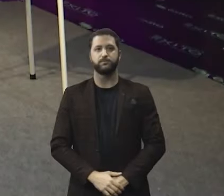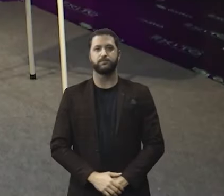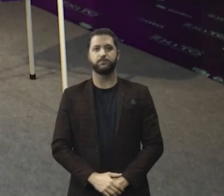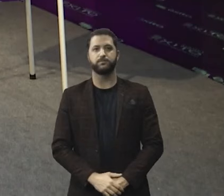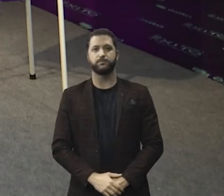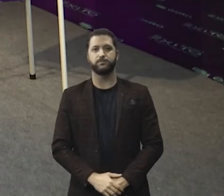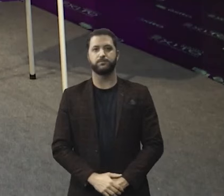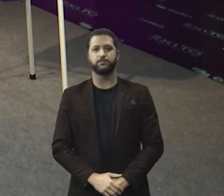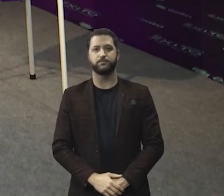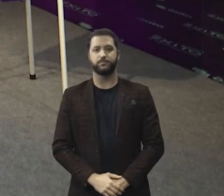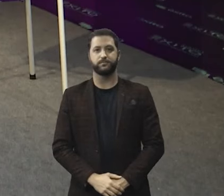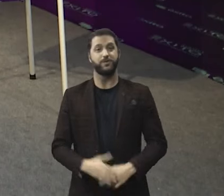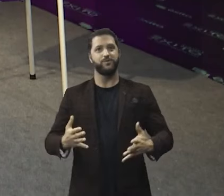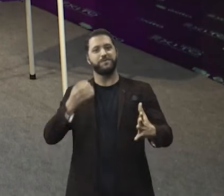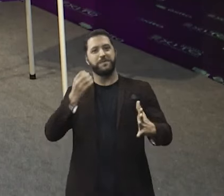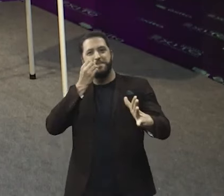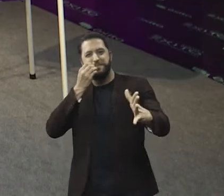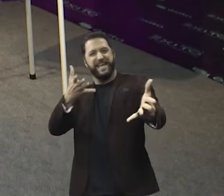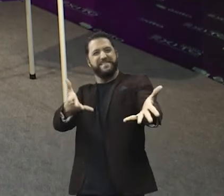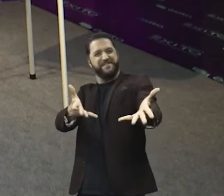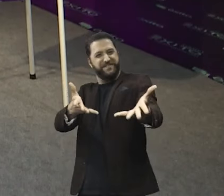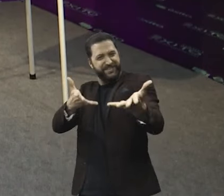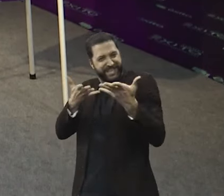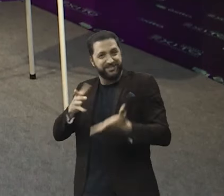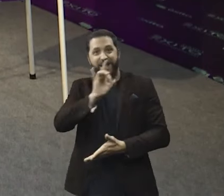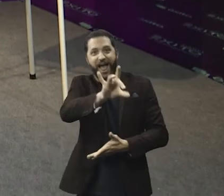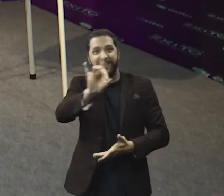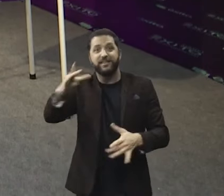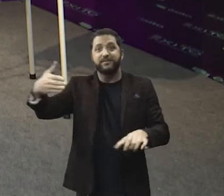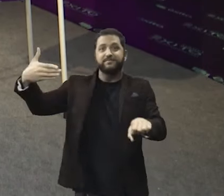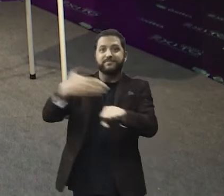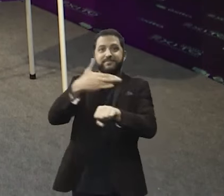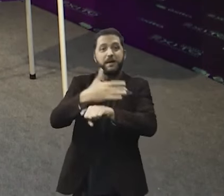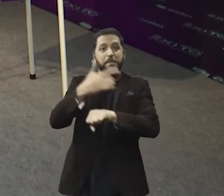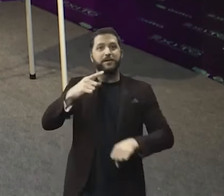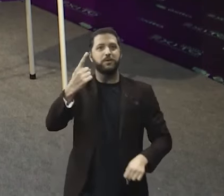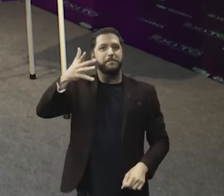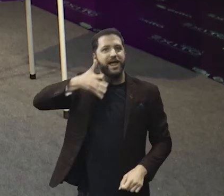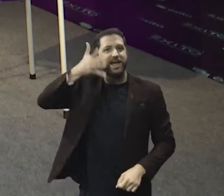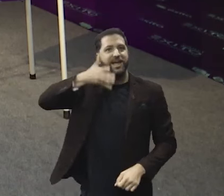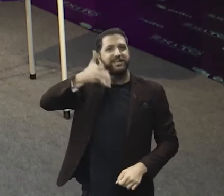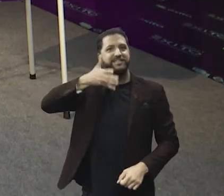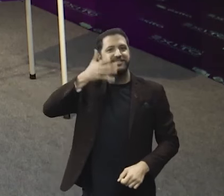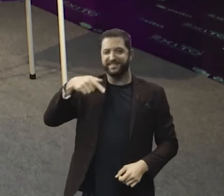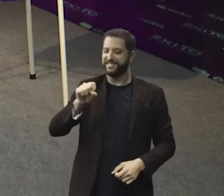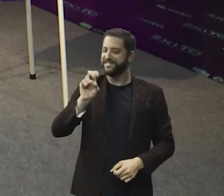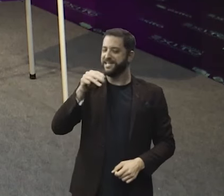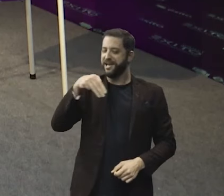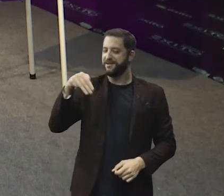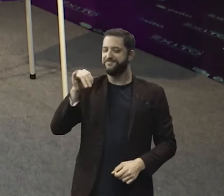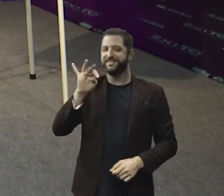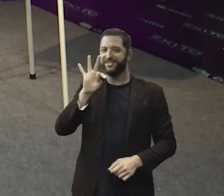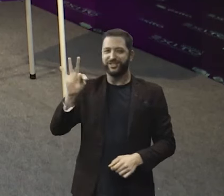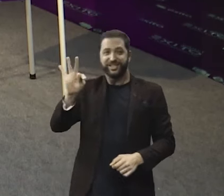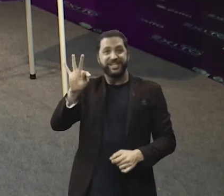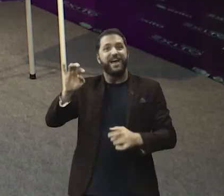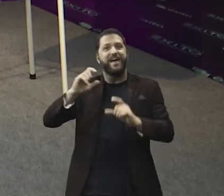sejam muito bem-vindos e bem-vindas a mais uma palestra do nosso sumit êxito de empreendedorismo